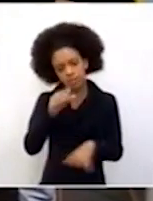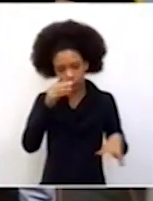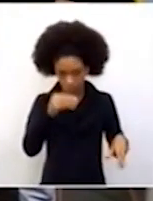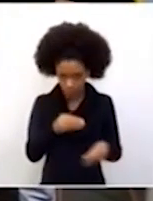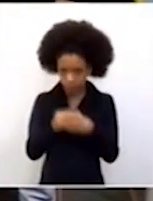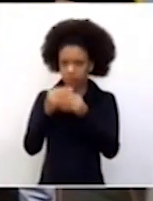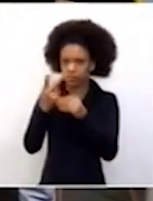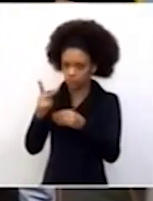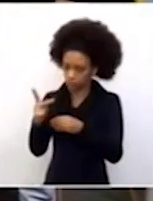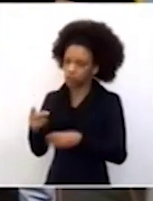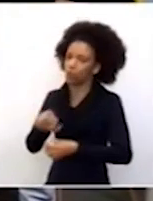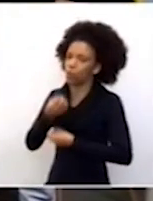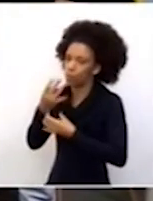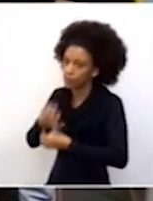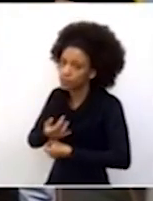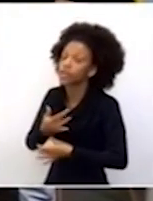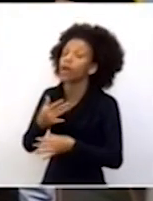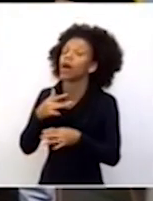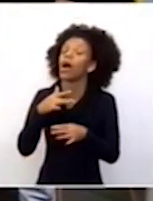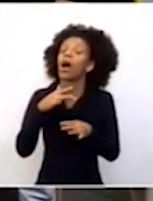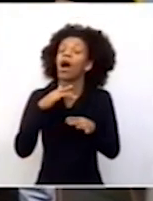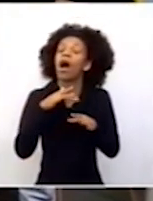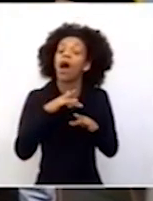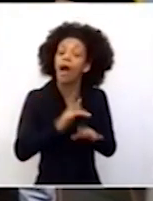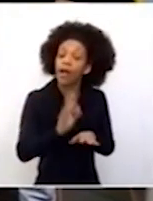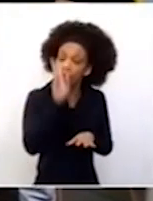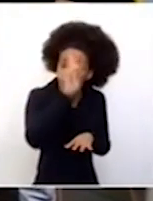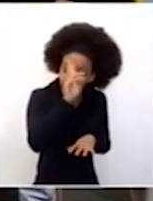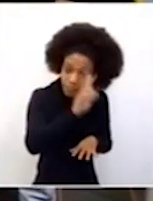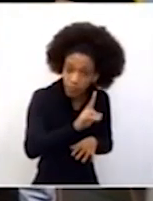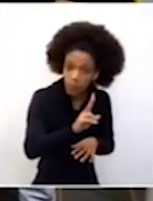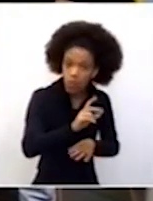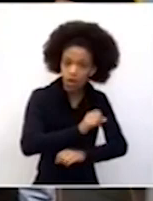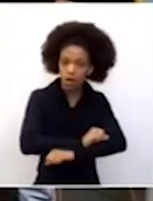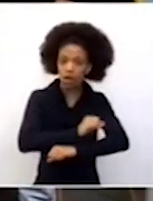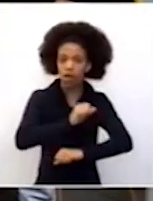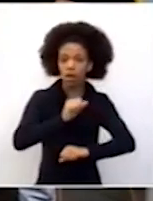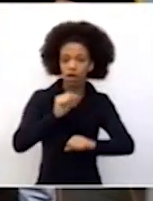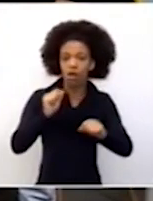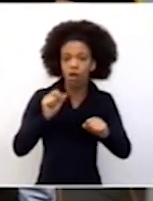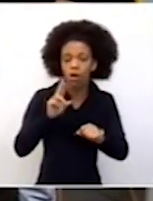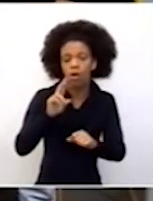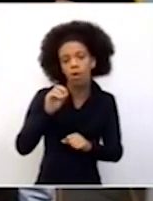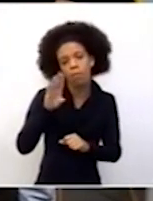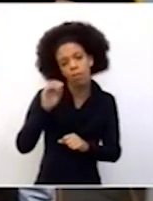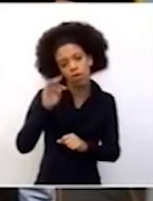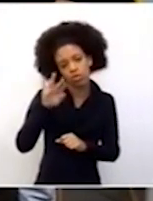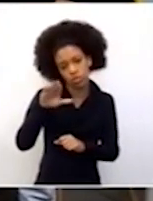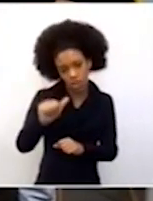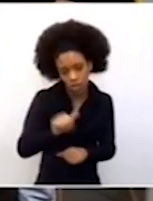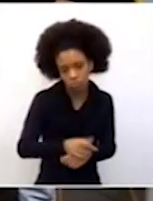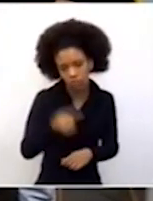ao seu comentário, ela bem lembrou aqui a robótica, né? Desse pensamento